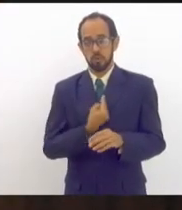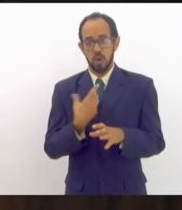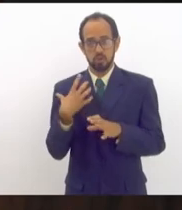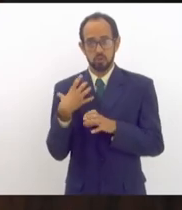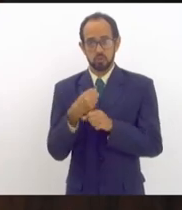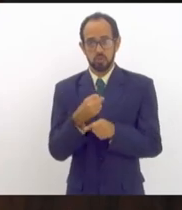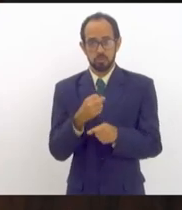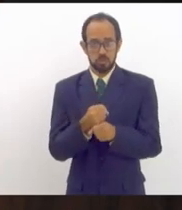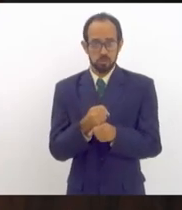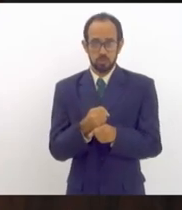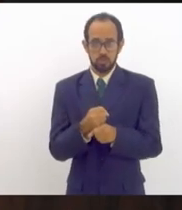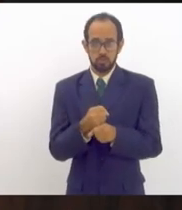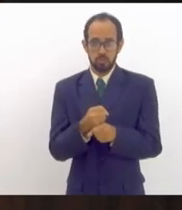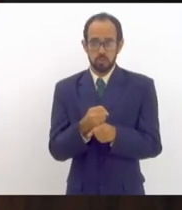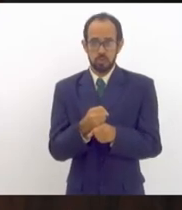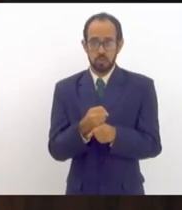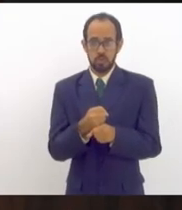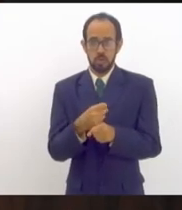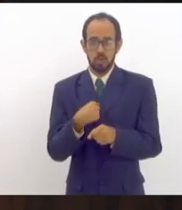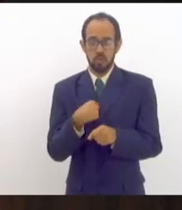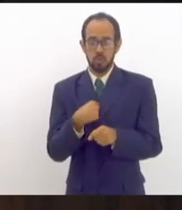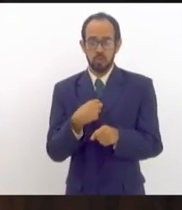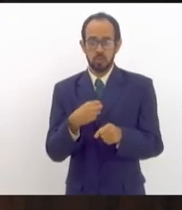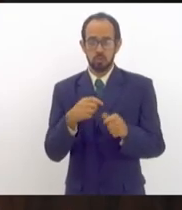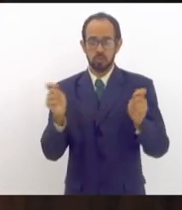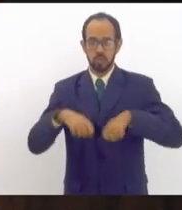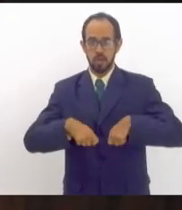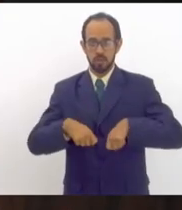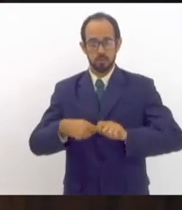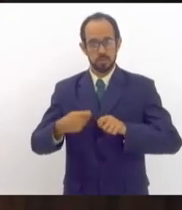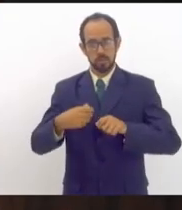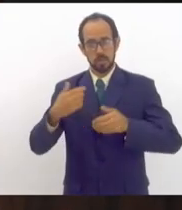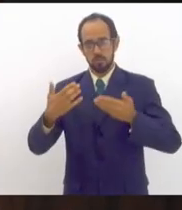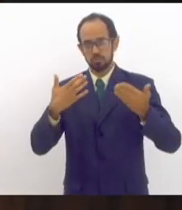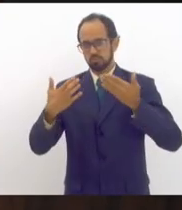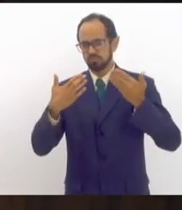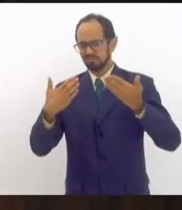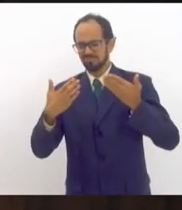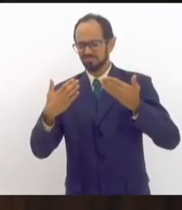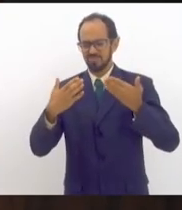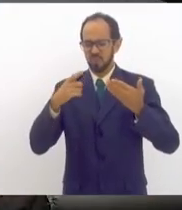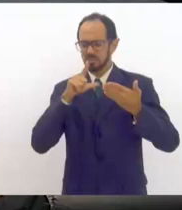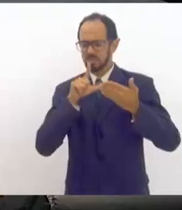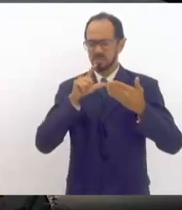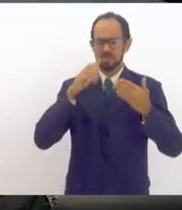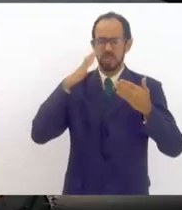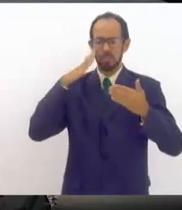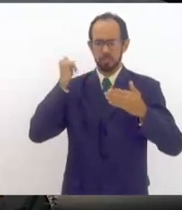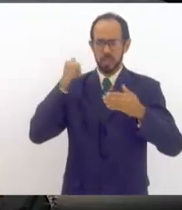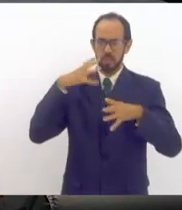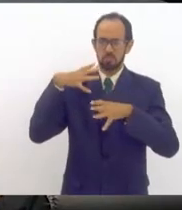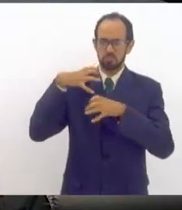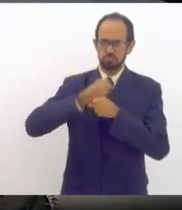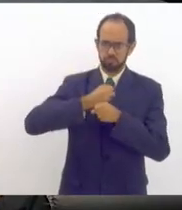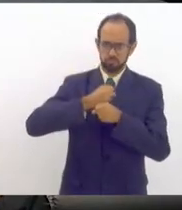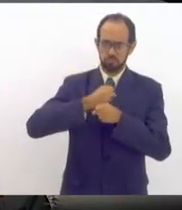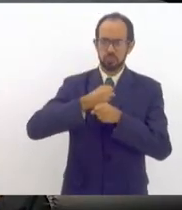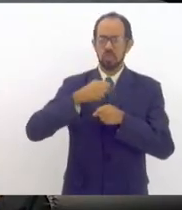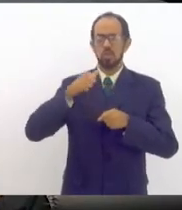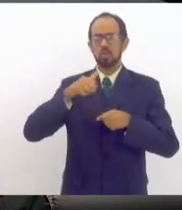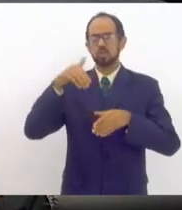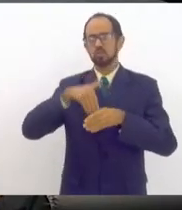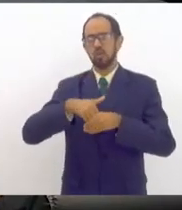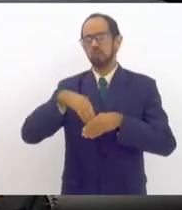não tinha como eu ter o parâmetro dessa votação porque começou uma quantitativa de abstenção mas os sims também